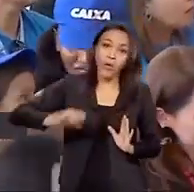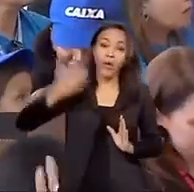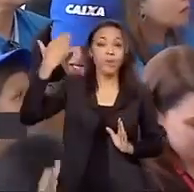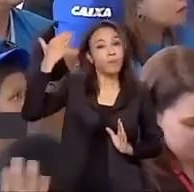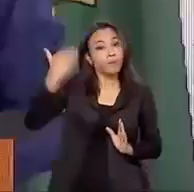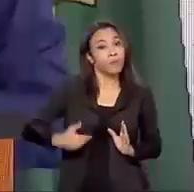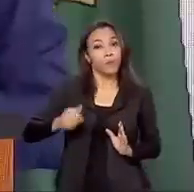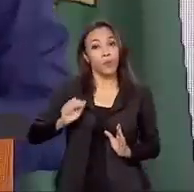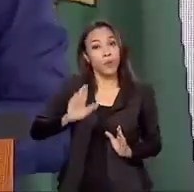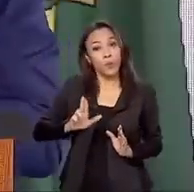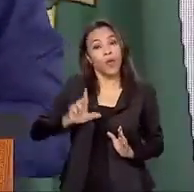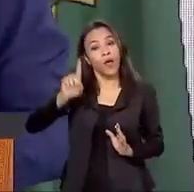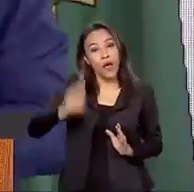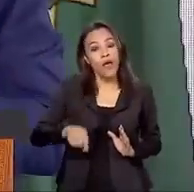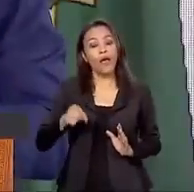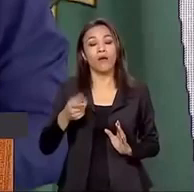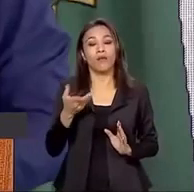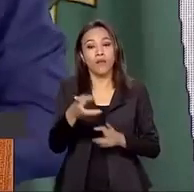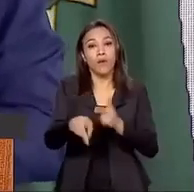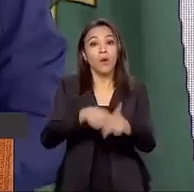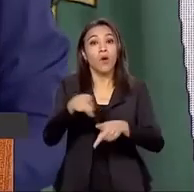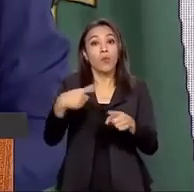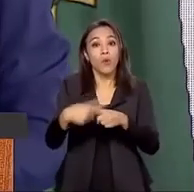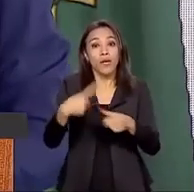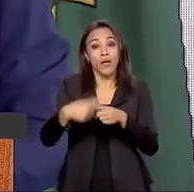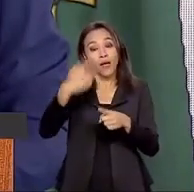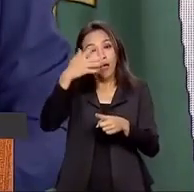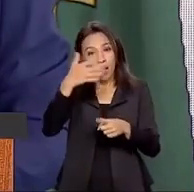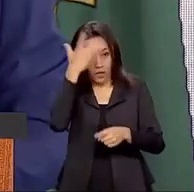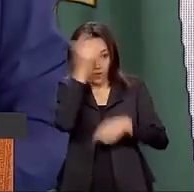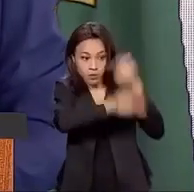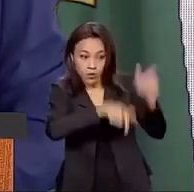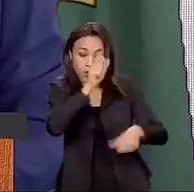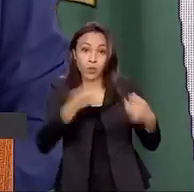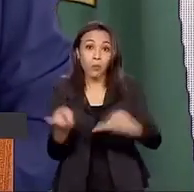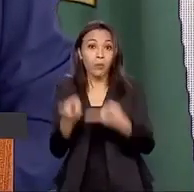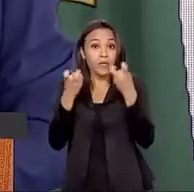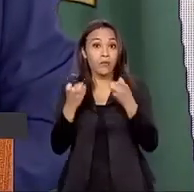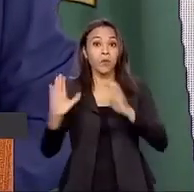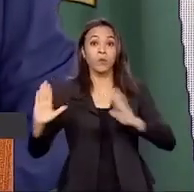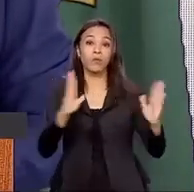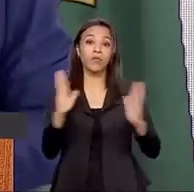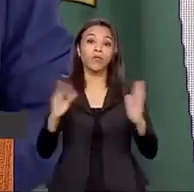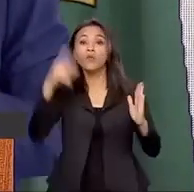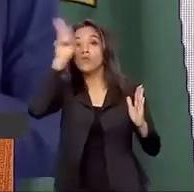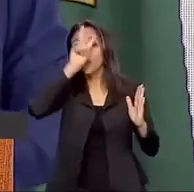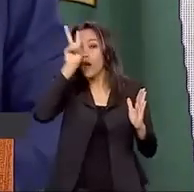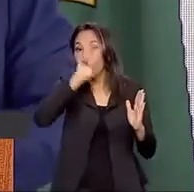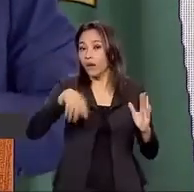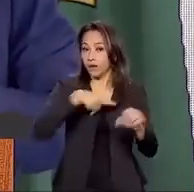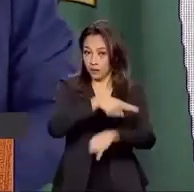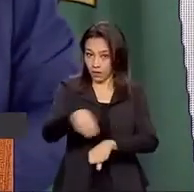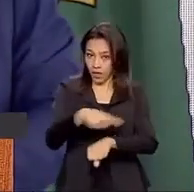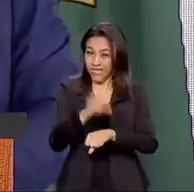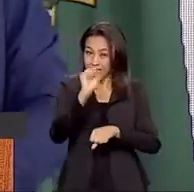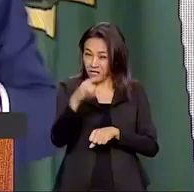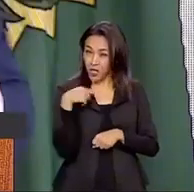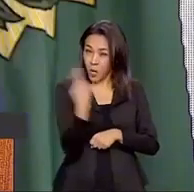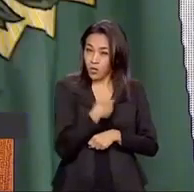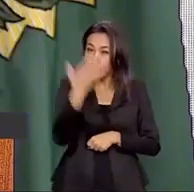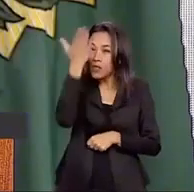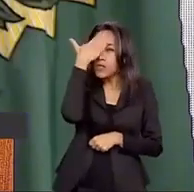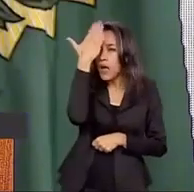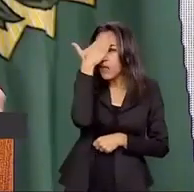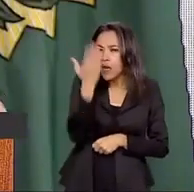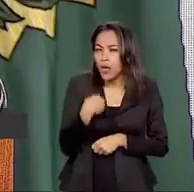pessoas estão percebendo o momento histórico que o Brasil está vivendo. Se a gente souber cuidar